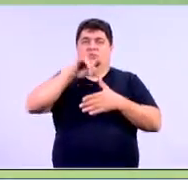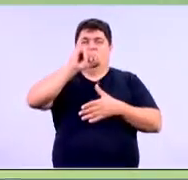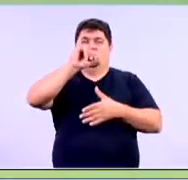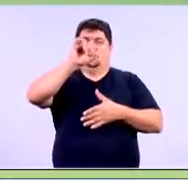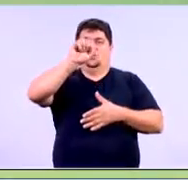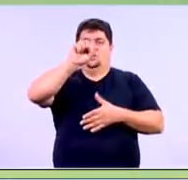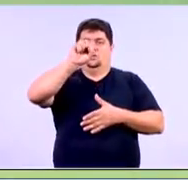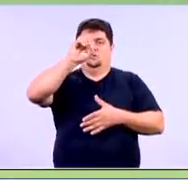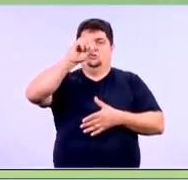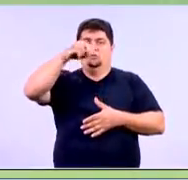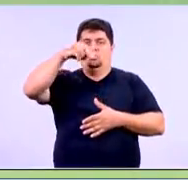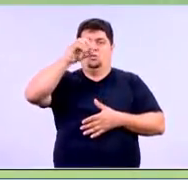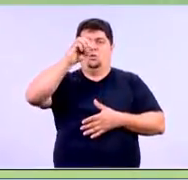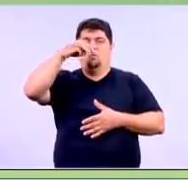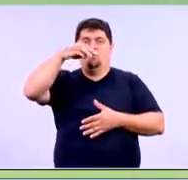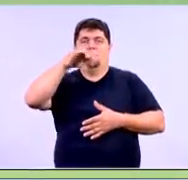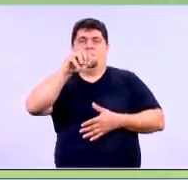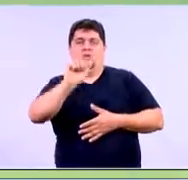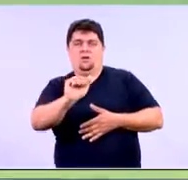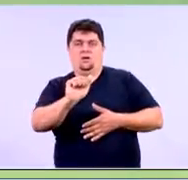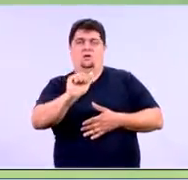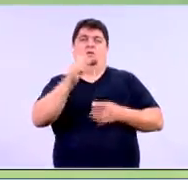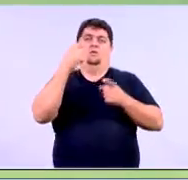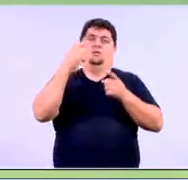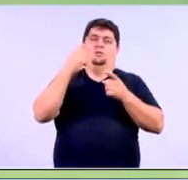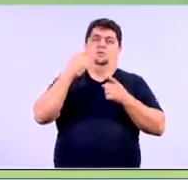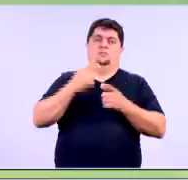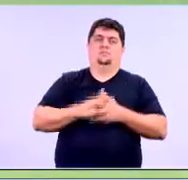ou seja, princípio da